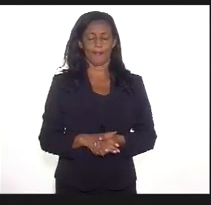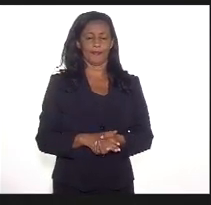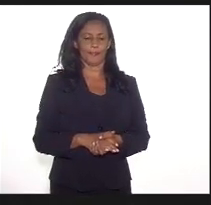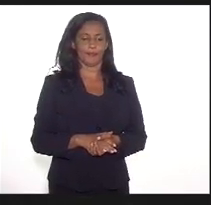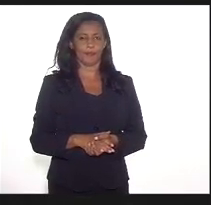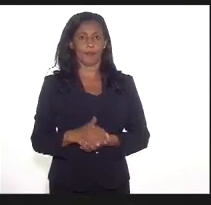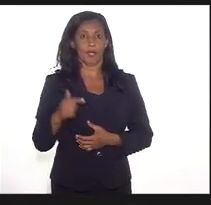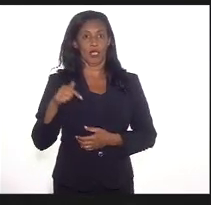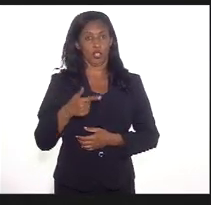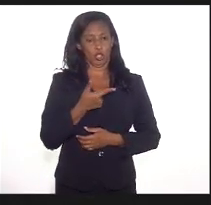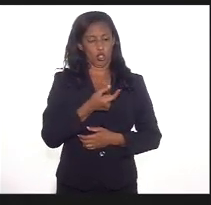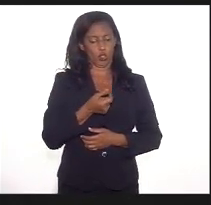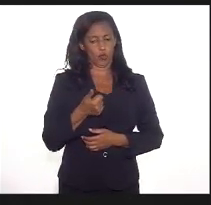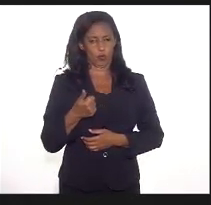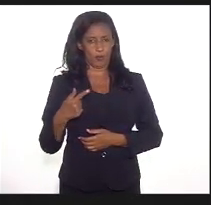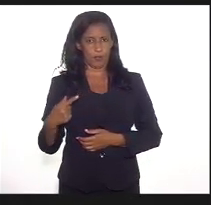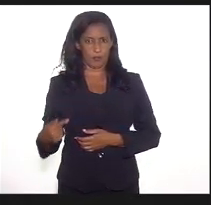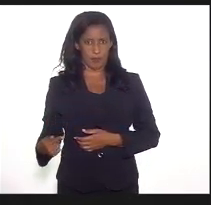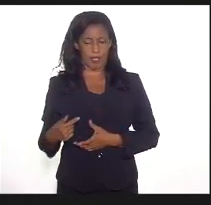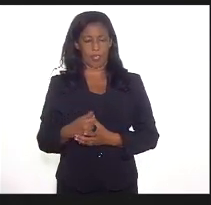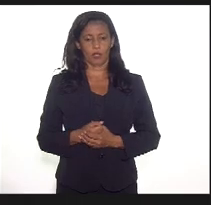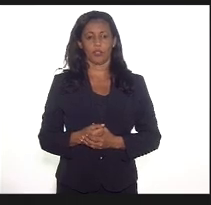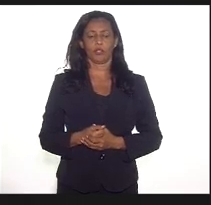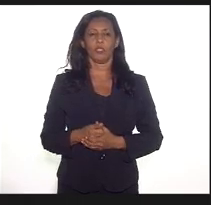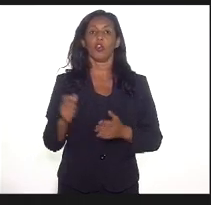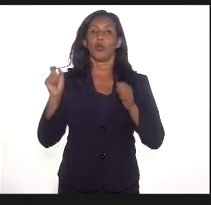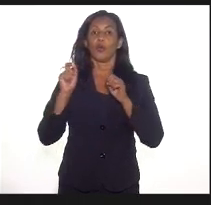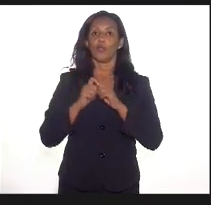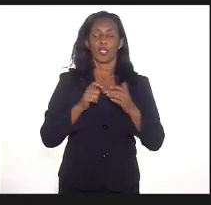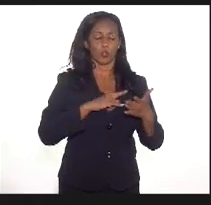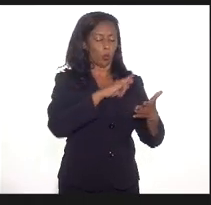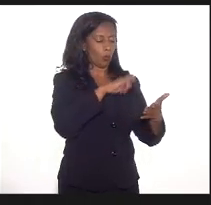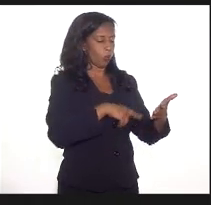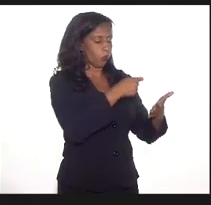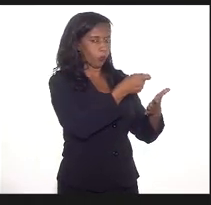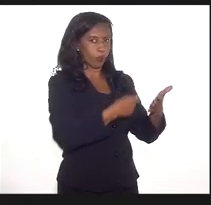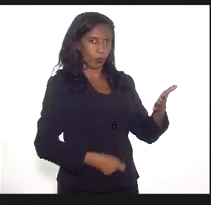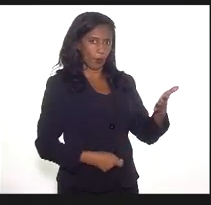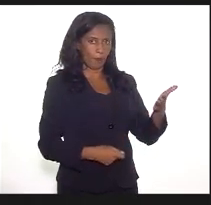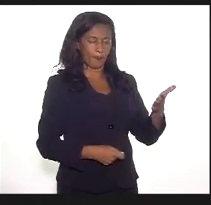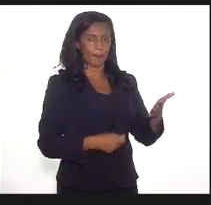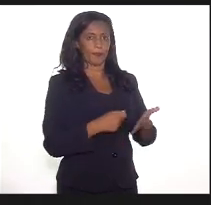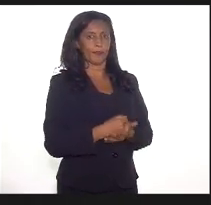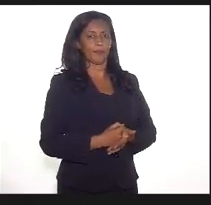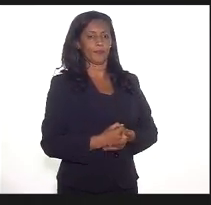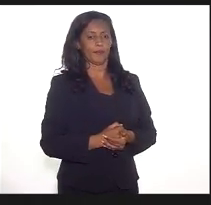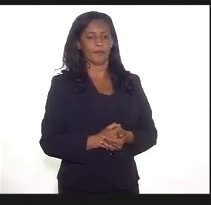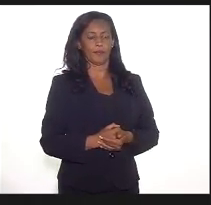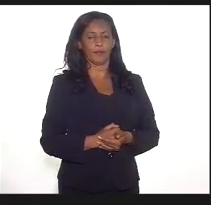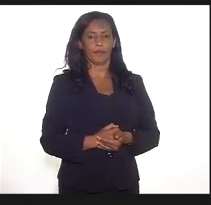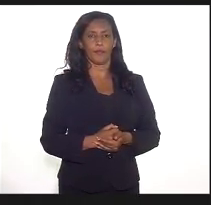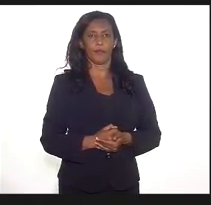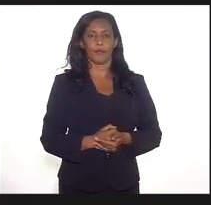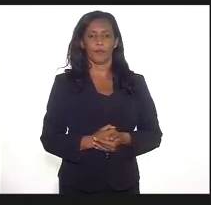de 2017, o fez com o seguinte parecer: ante o